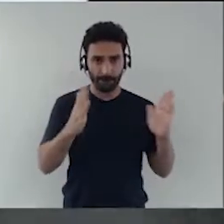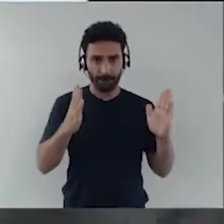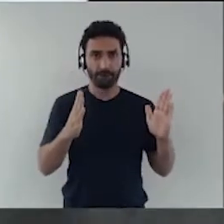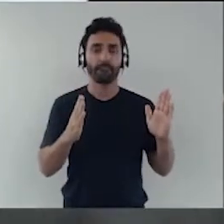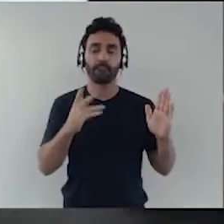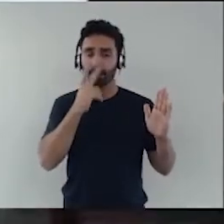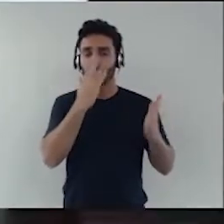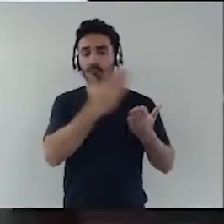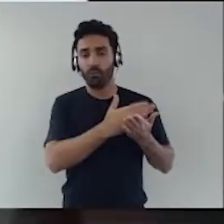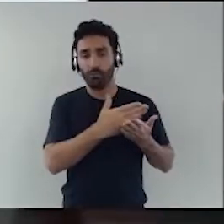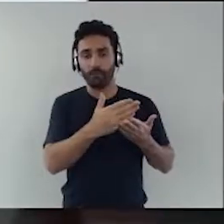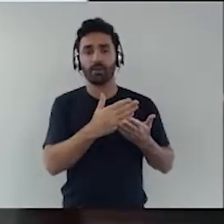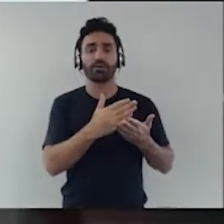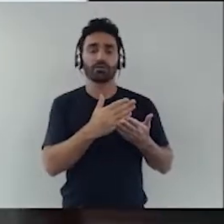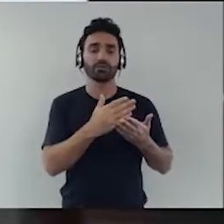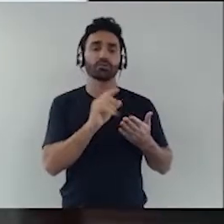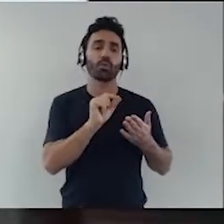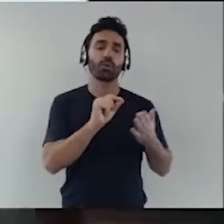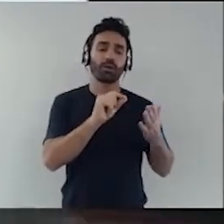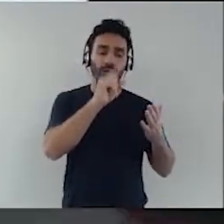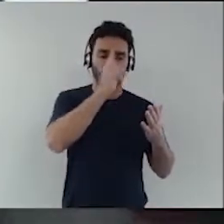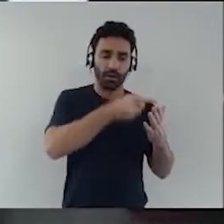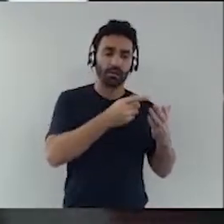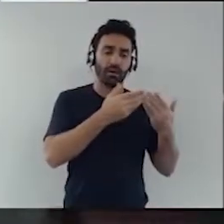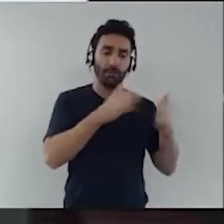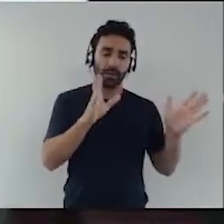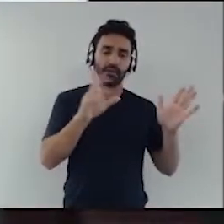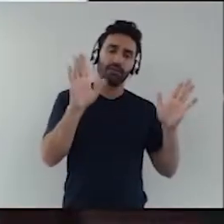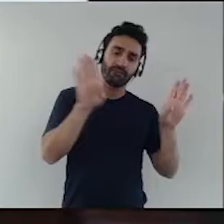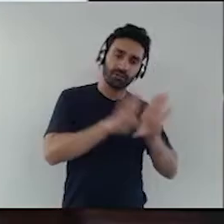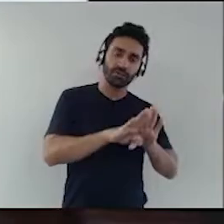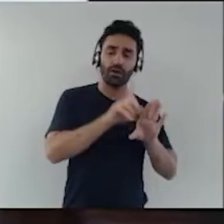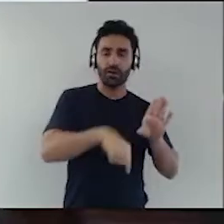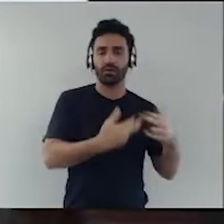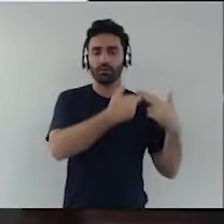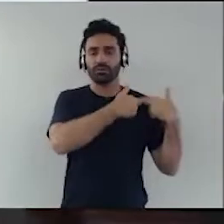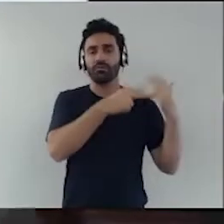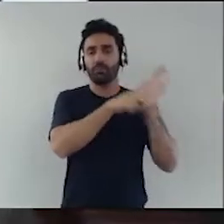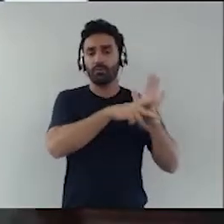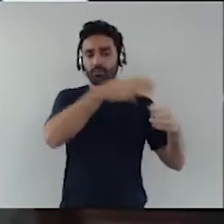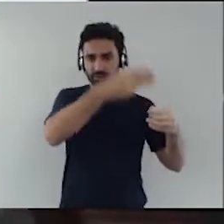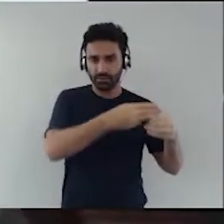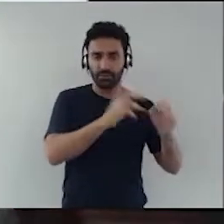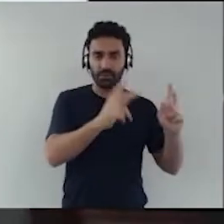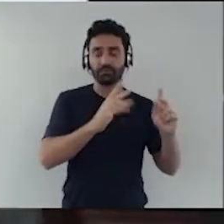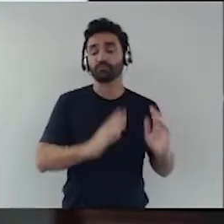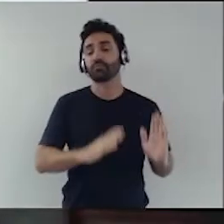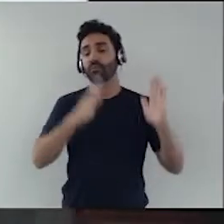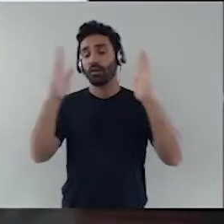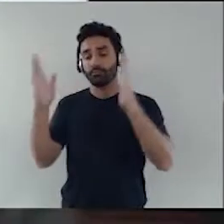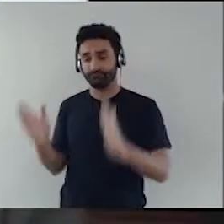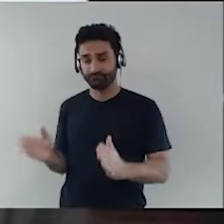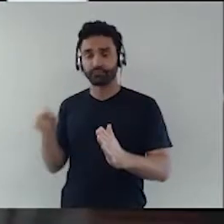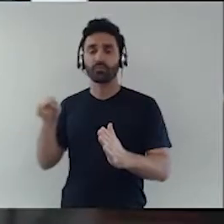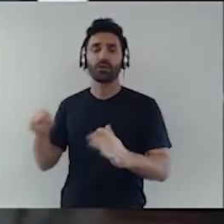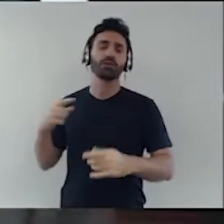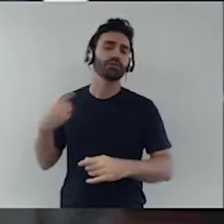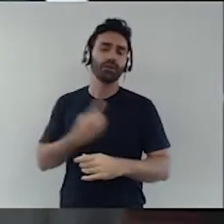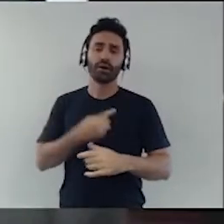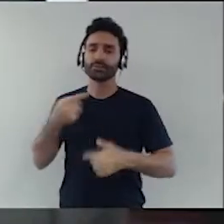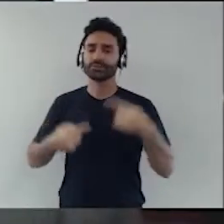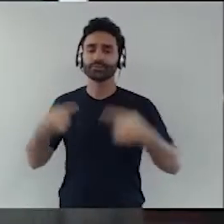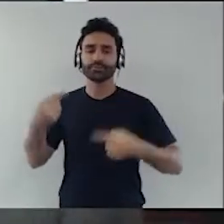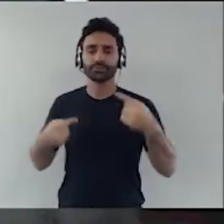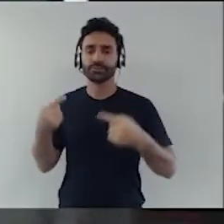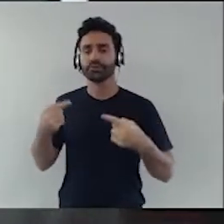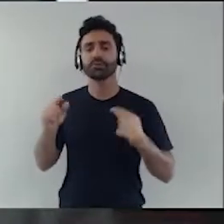e o que fecha é da autoridade municipal, e somente dessa. Há um segundo momento em que nós vamos discutir a